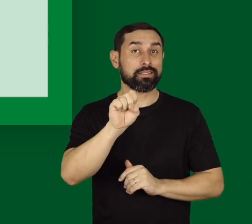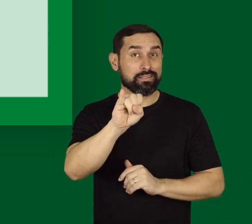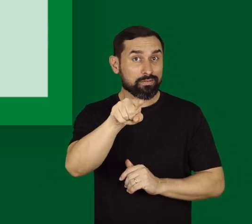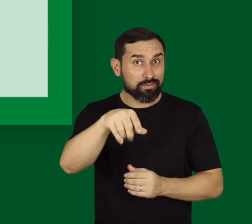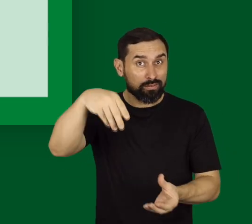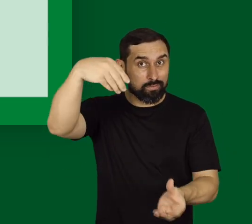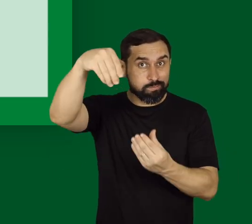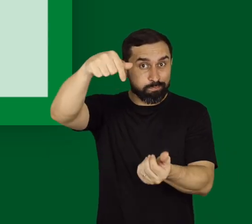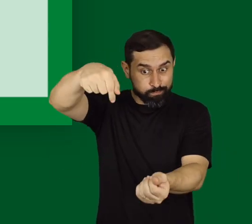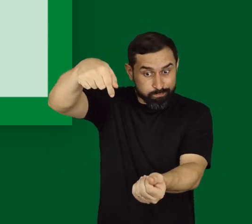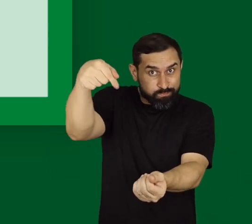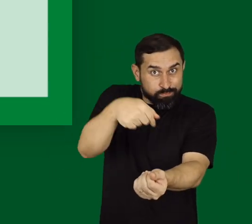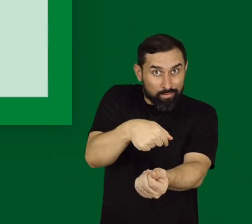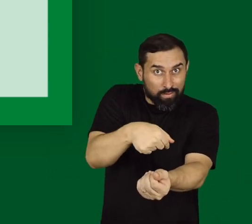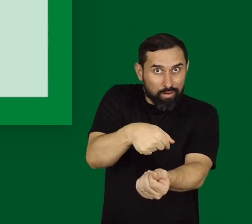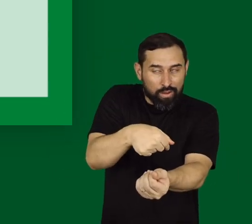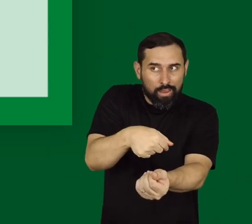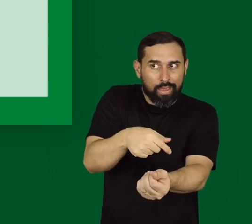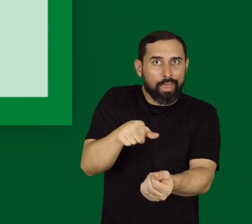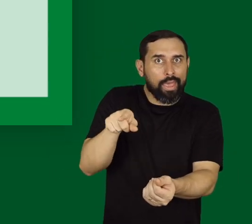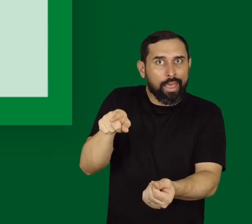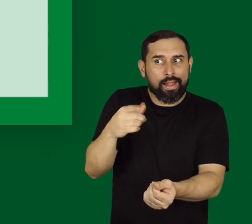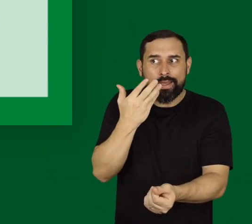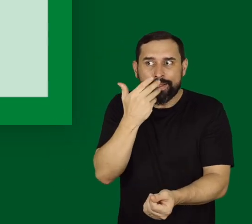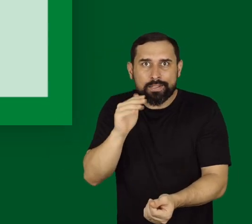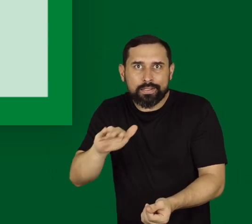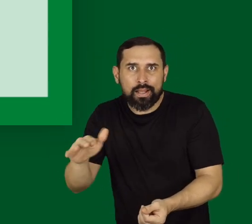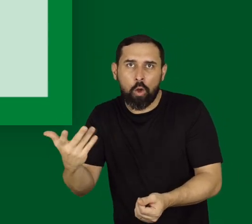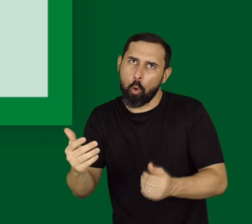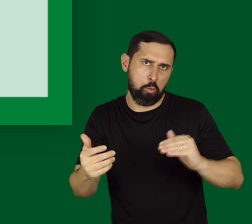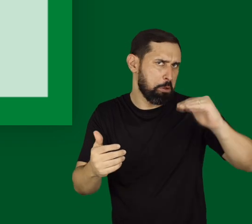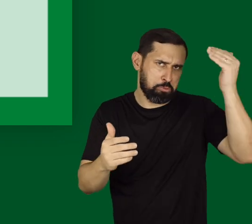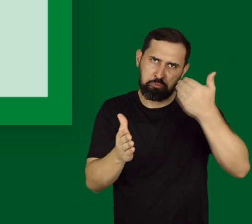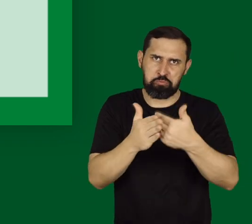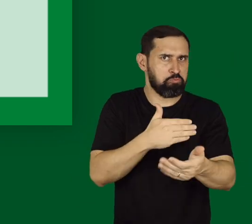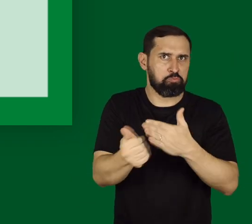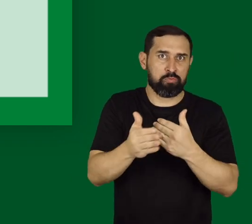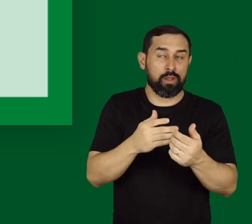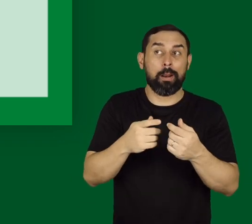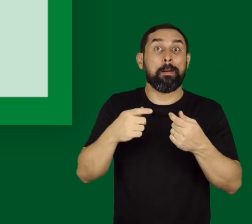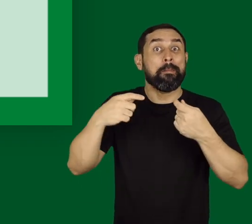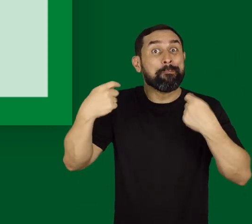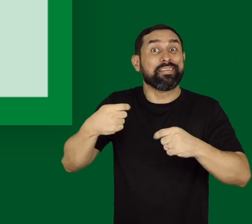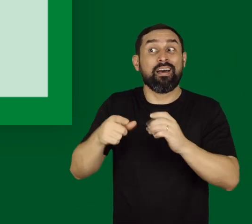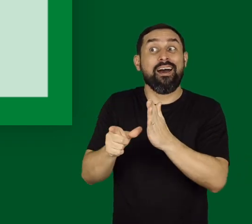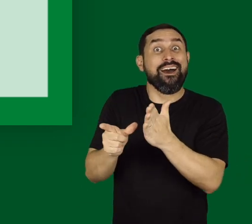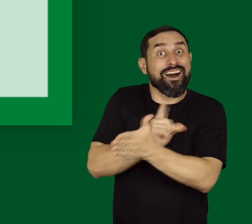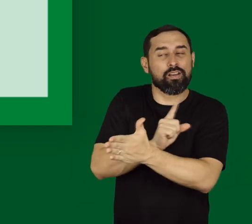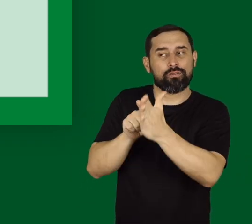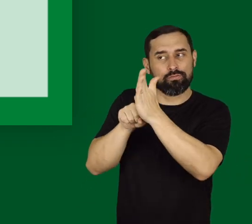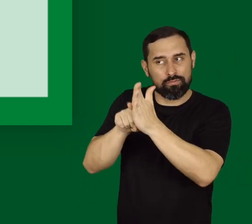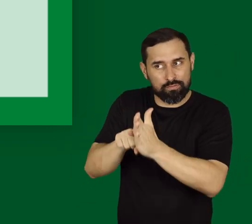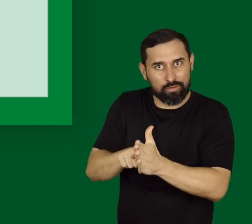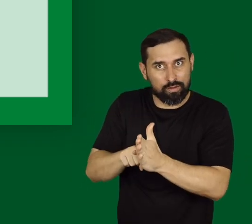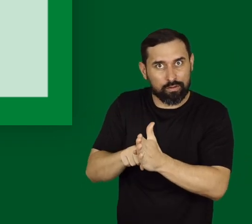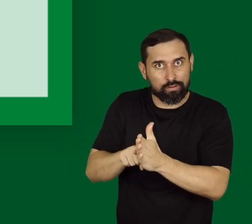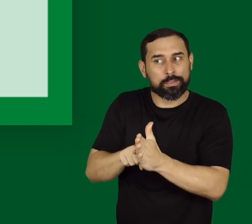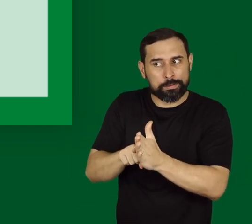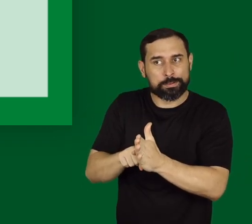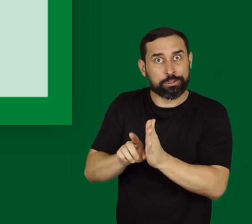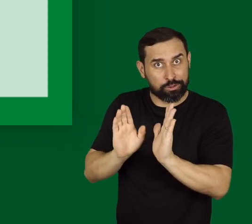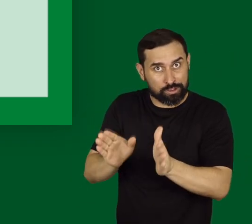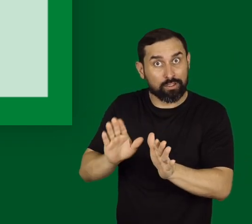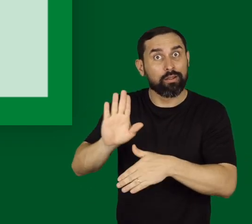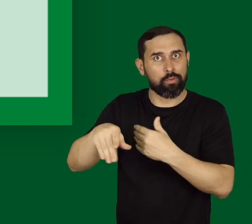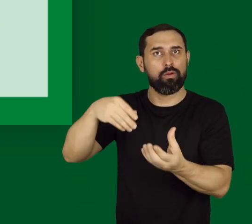chama atenção é que toda vez que você vai fazer uma expansão volumétrica num paciente pediátrico ou não, você tem que fazer uma avaliação